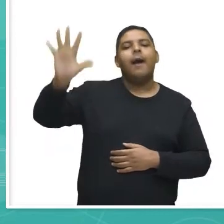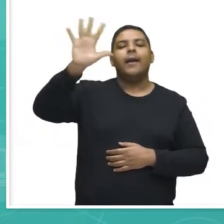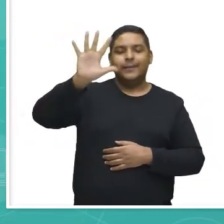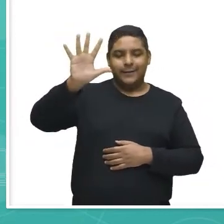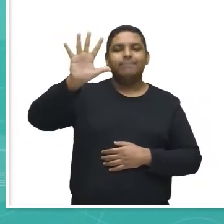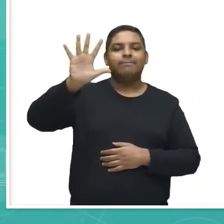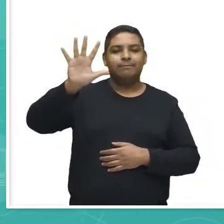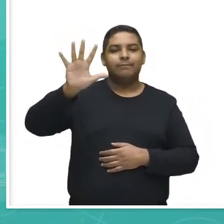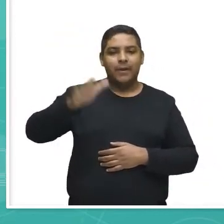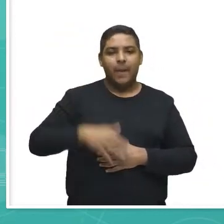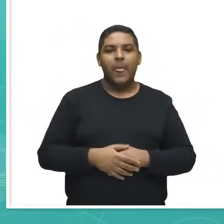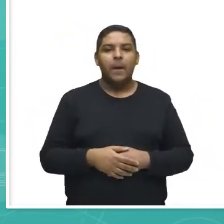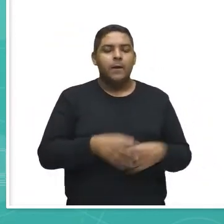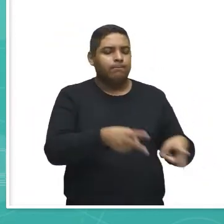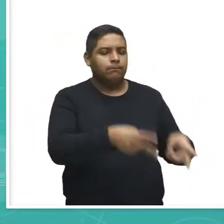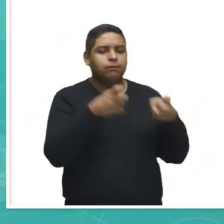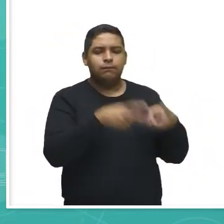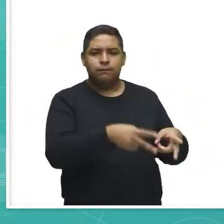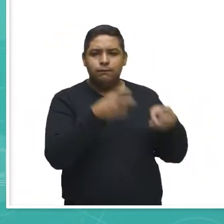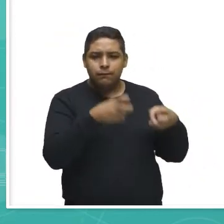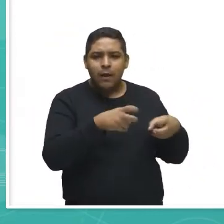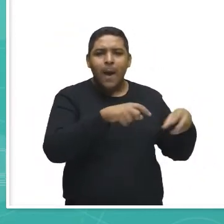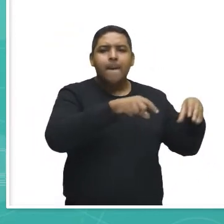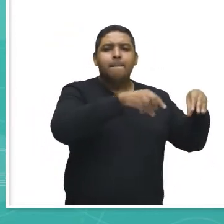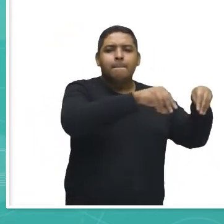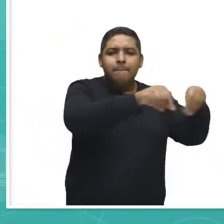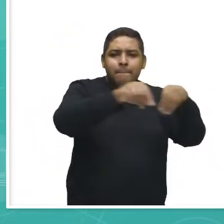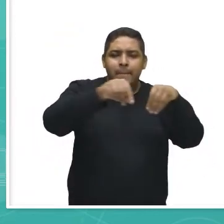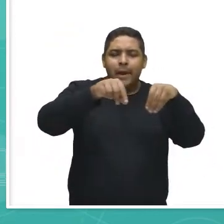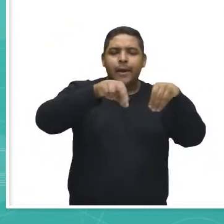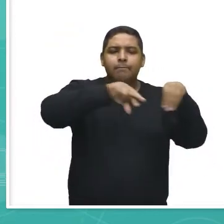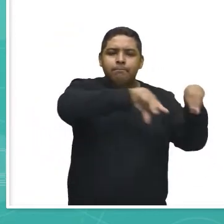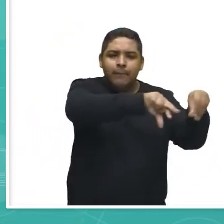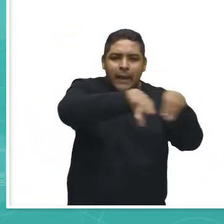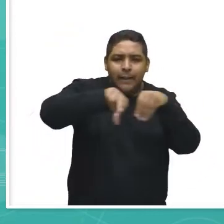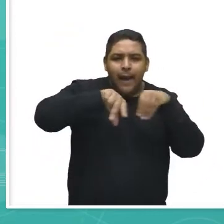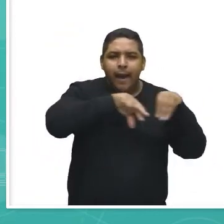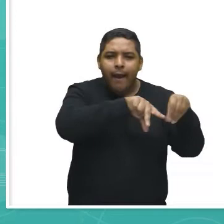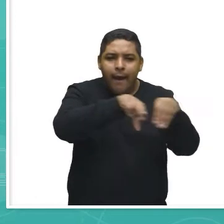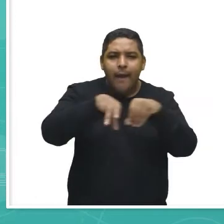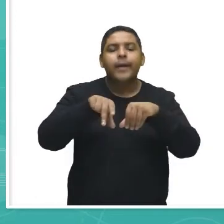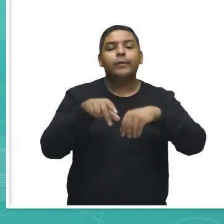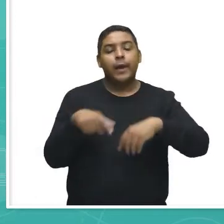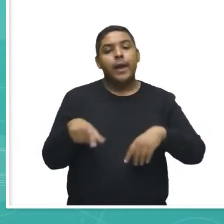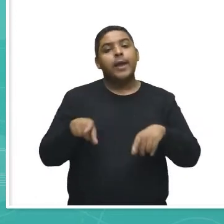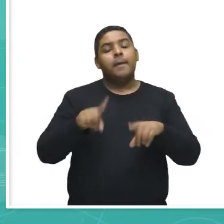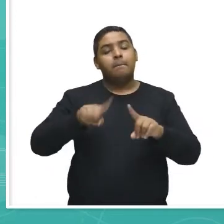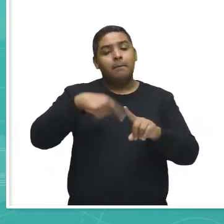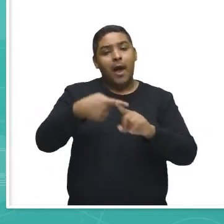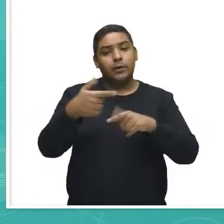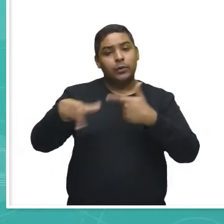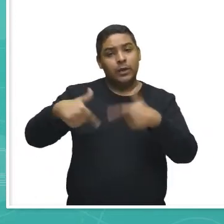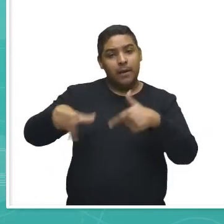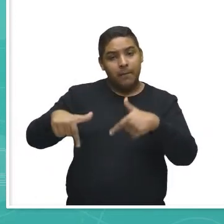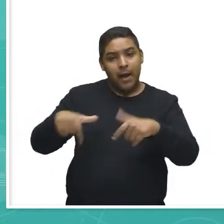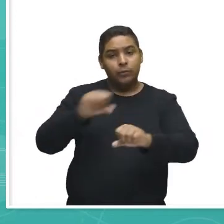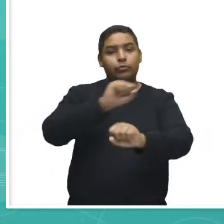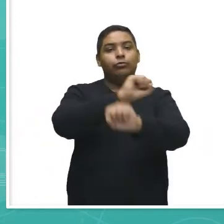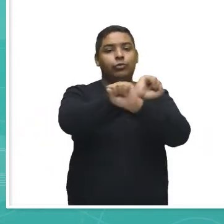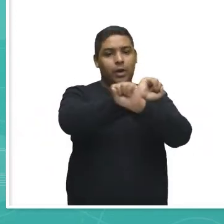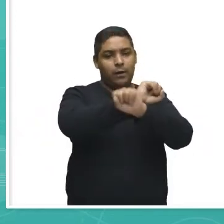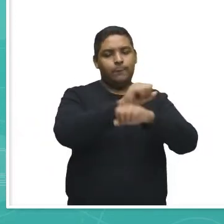quê? Metais preciosos, né? E também a mão de obra escrava. Nesse período do capitalismo,